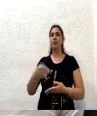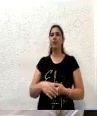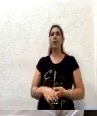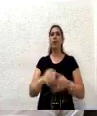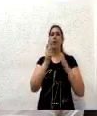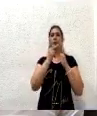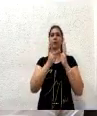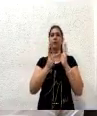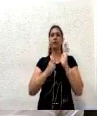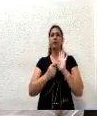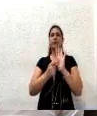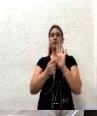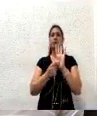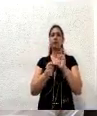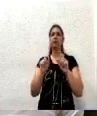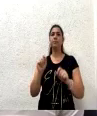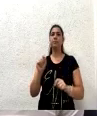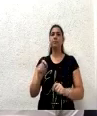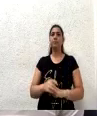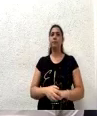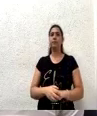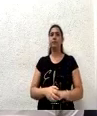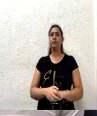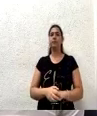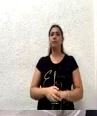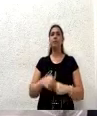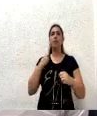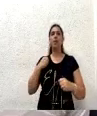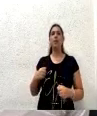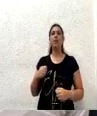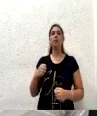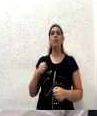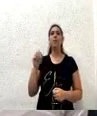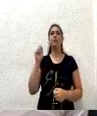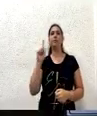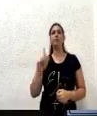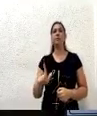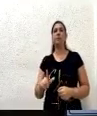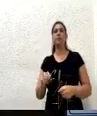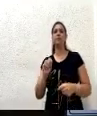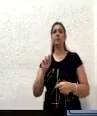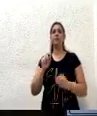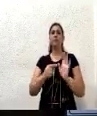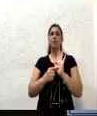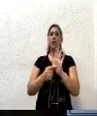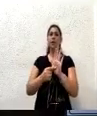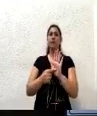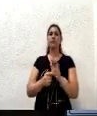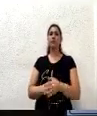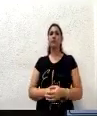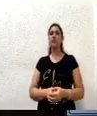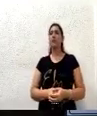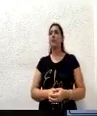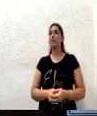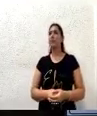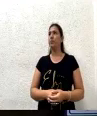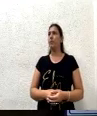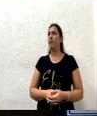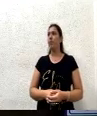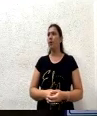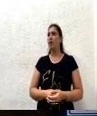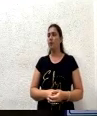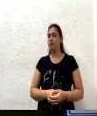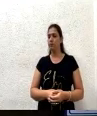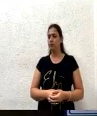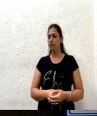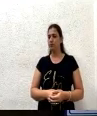projeto visa a criação da campanha Agosto Azul no município a ser comemorado anualmente nas últimas semanas